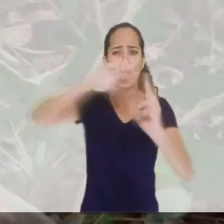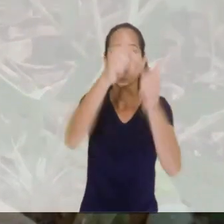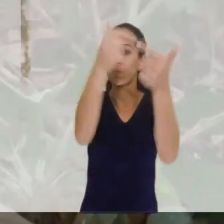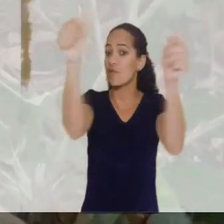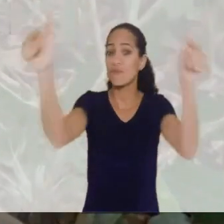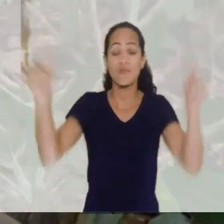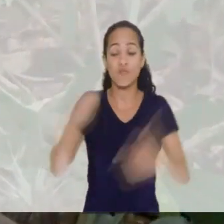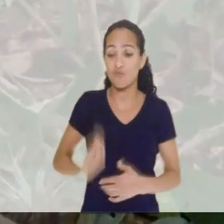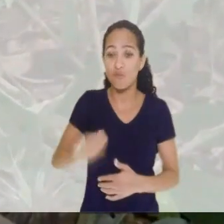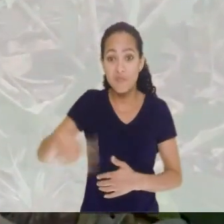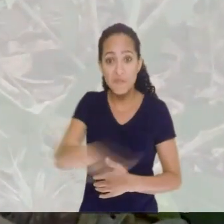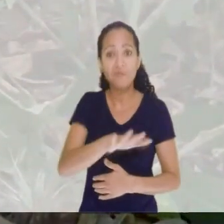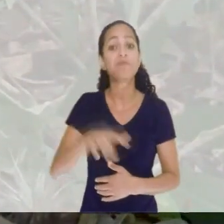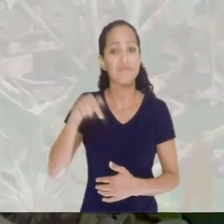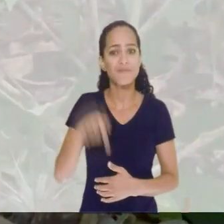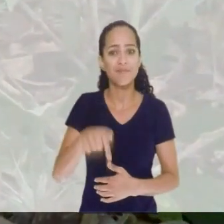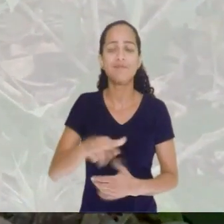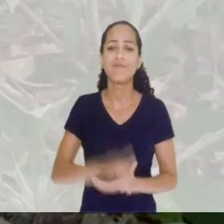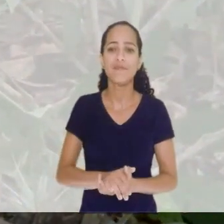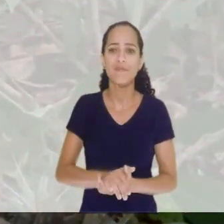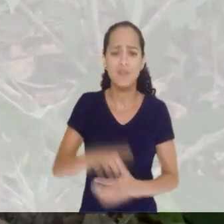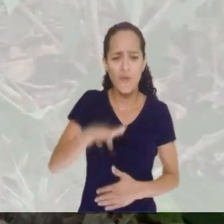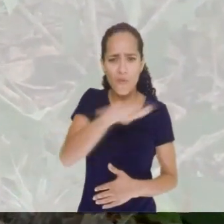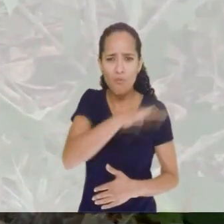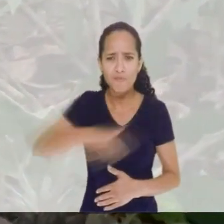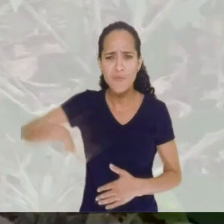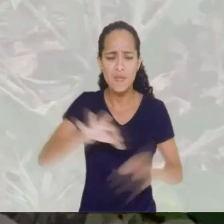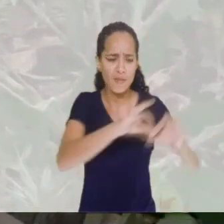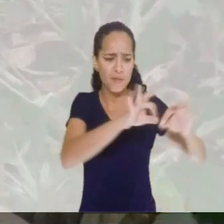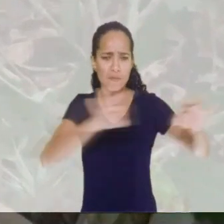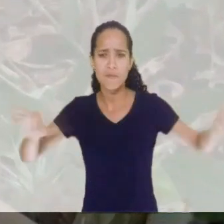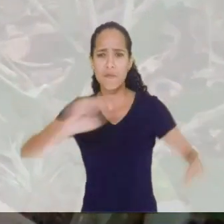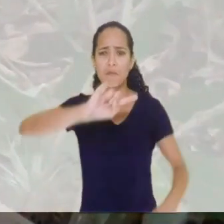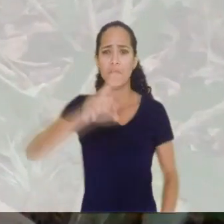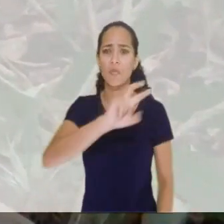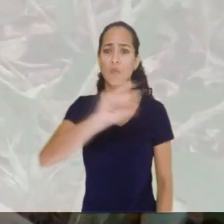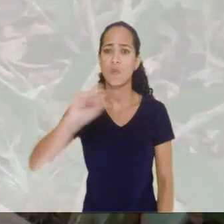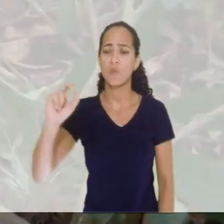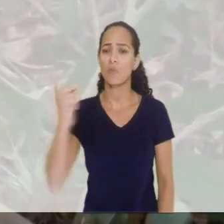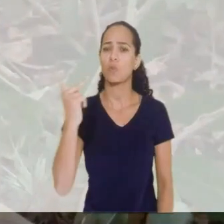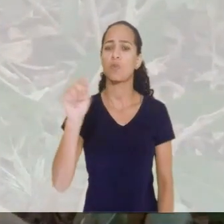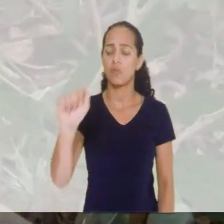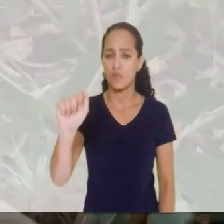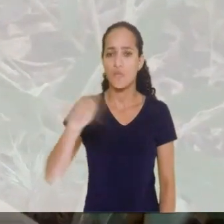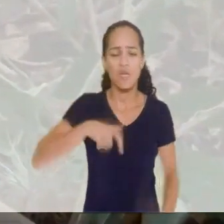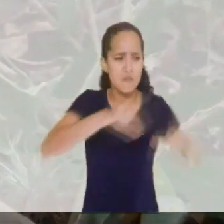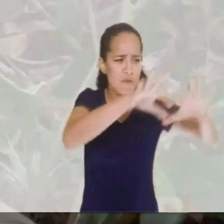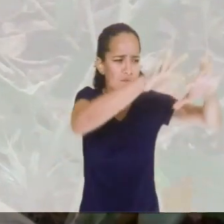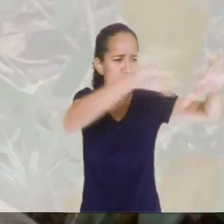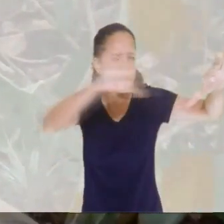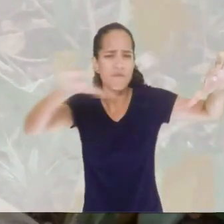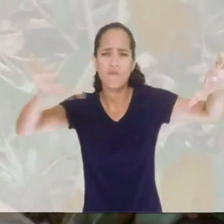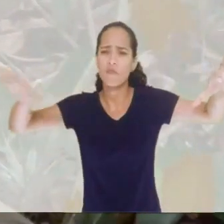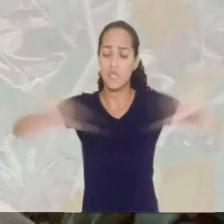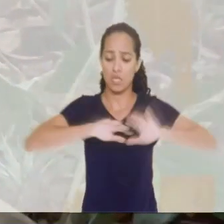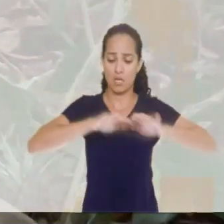César Vinha, exclusivamente aqui. E esse parque que só tem 1.500 hectares, é uma faixa bem